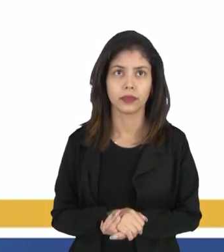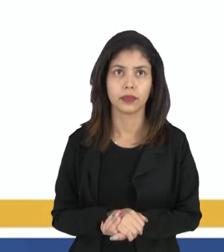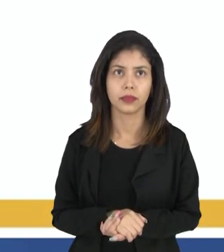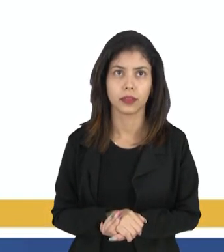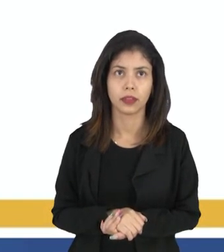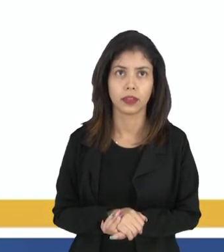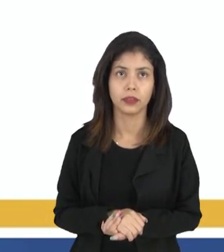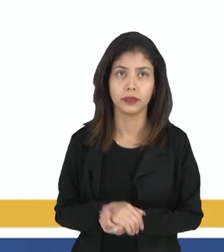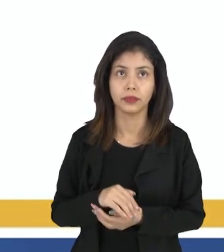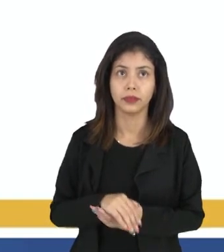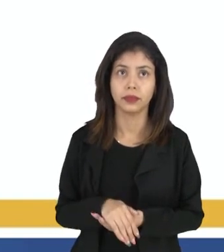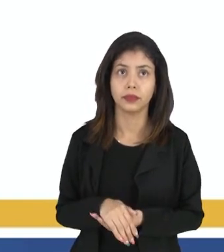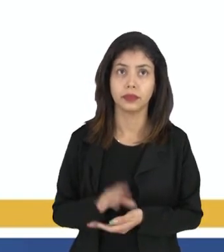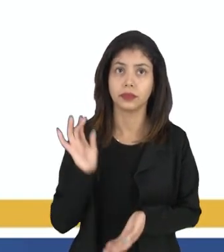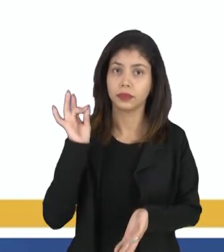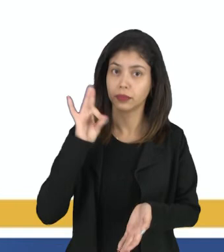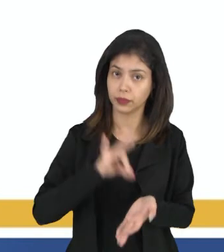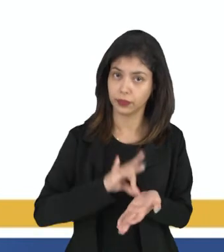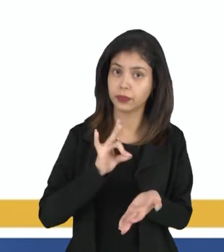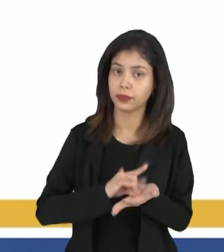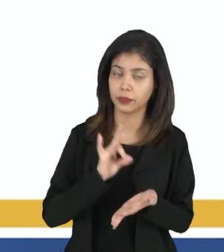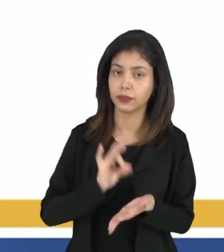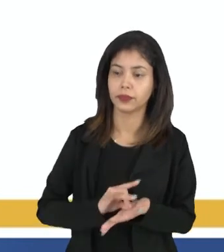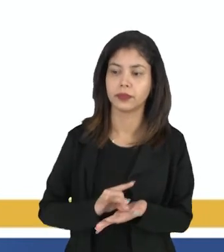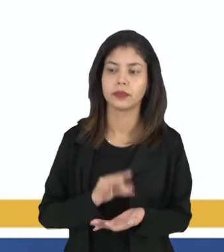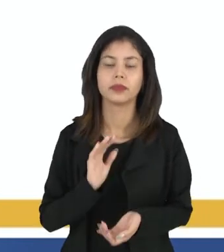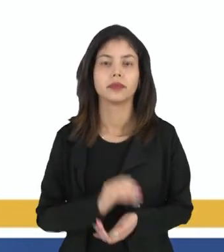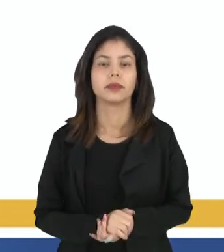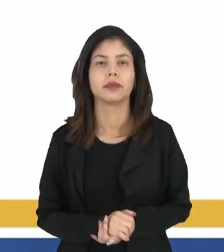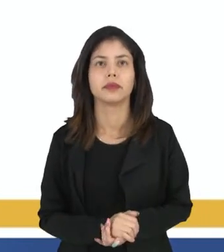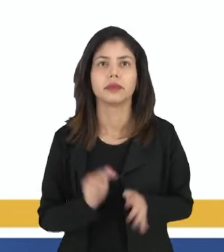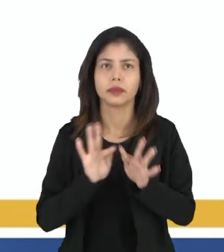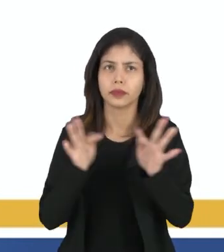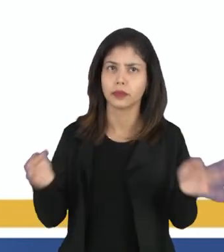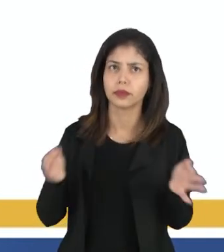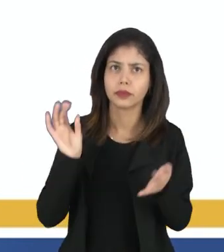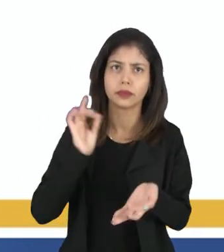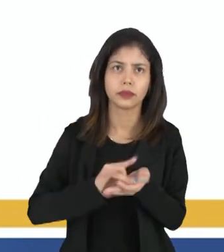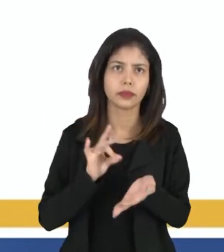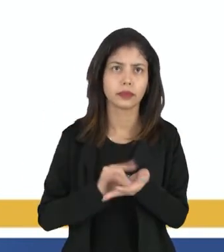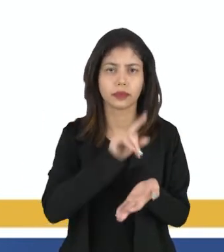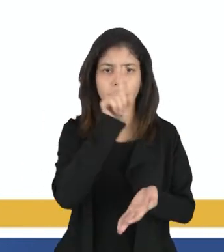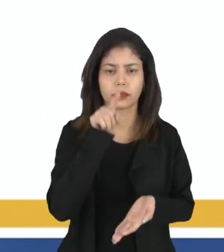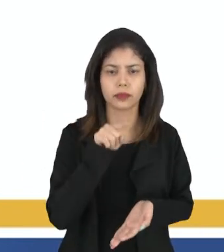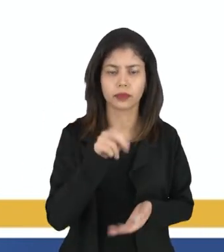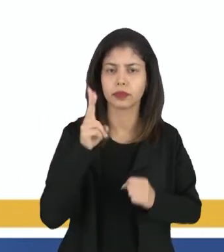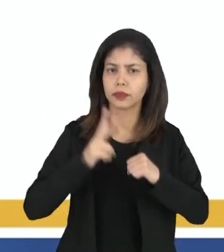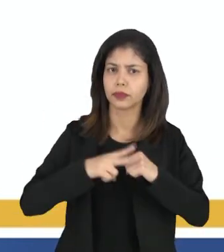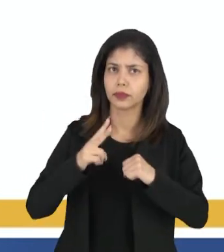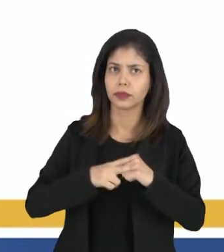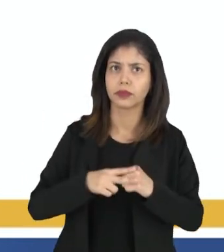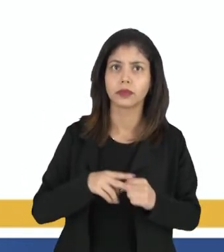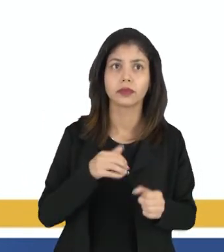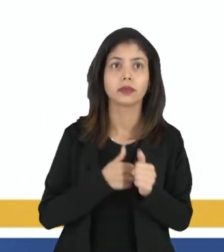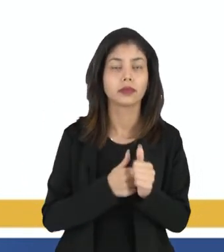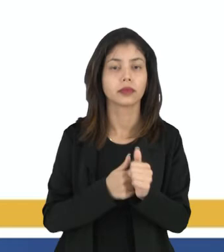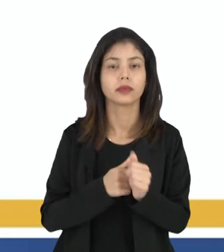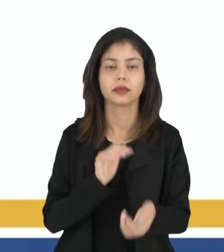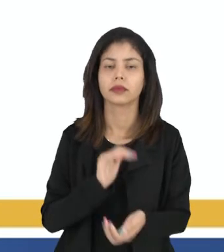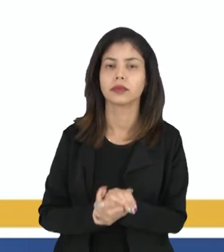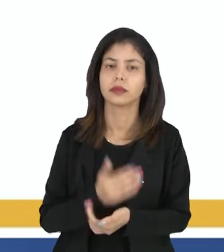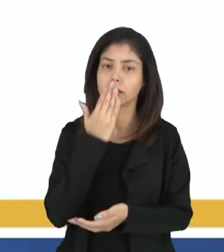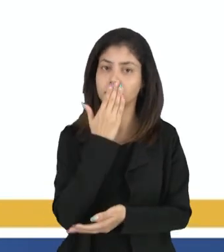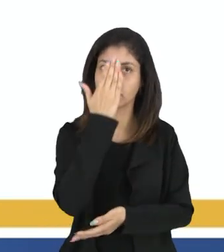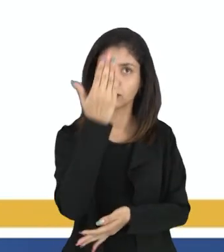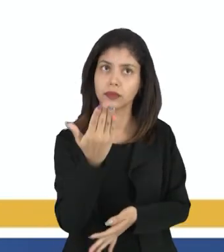A frase está correta, é verdadeira. Nas frases de forma interrogativa, o verbo auxiliar, o have, vem